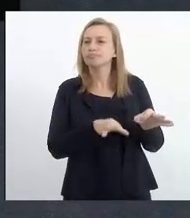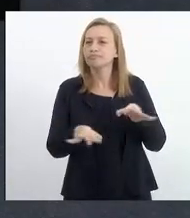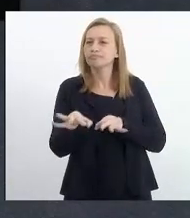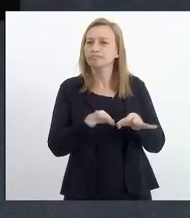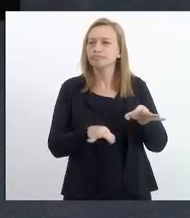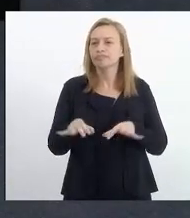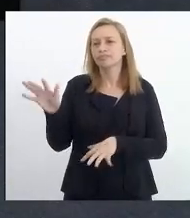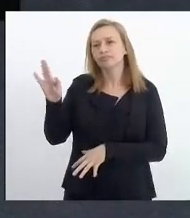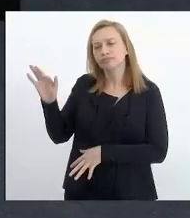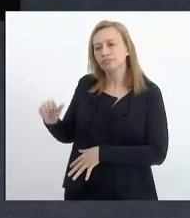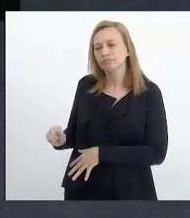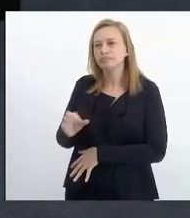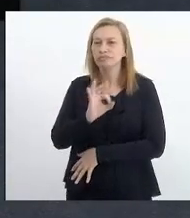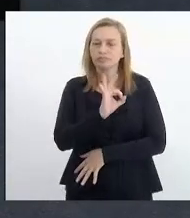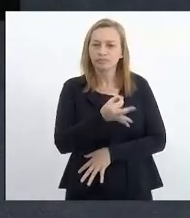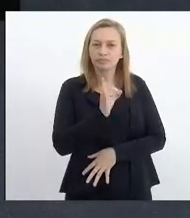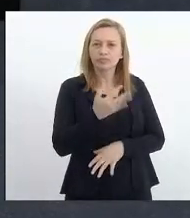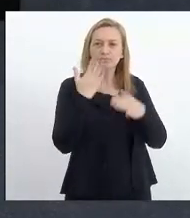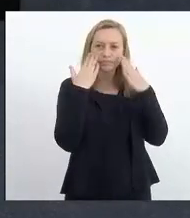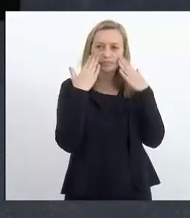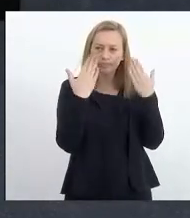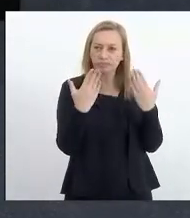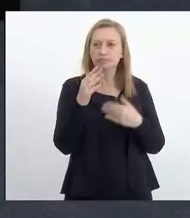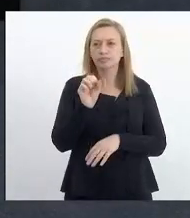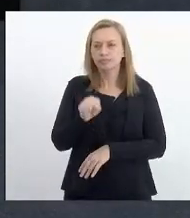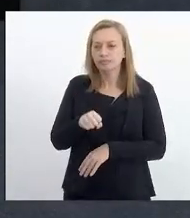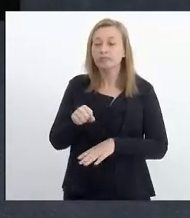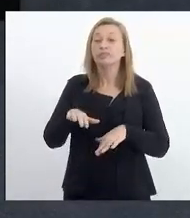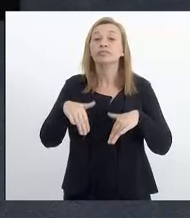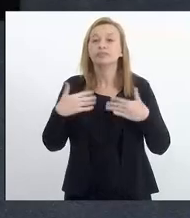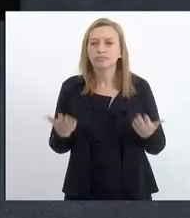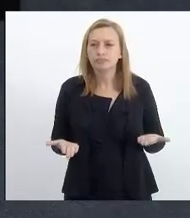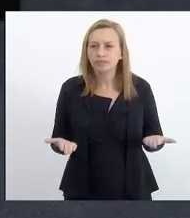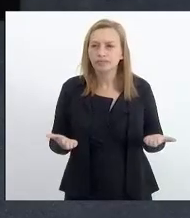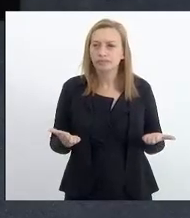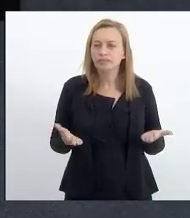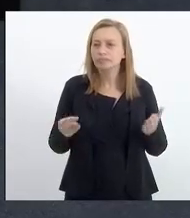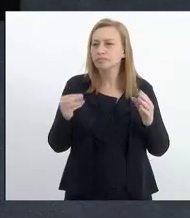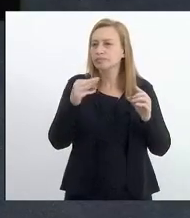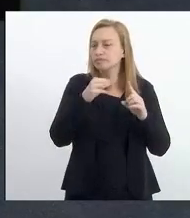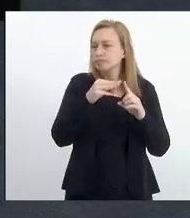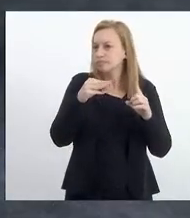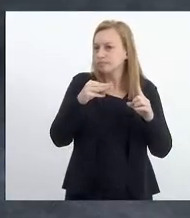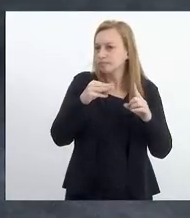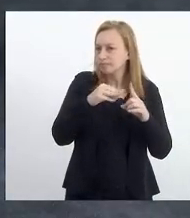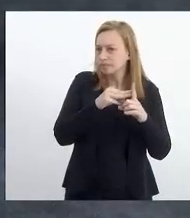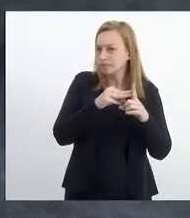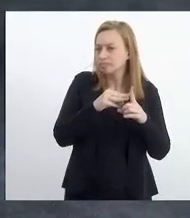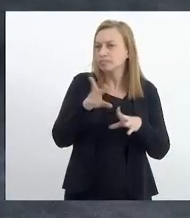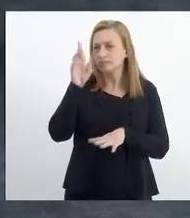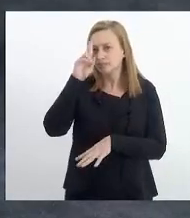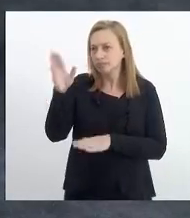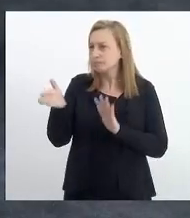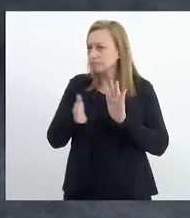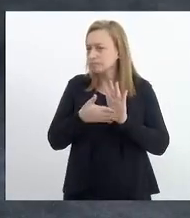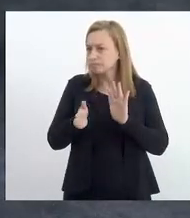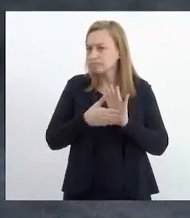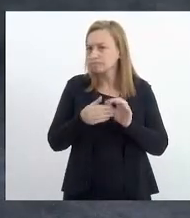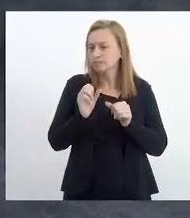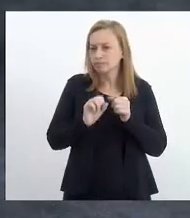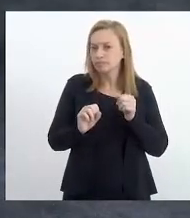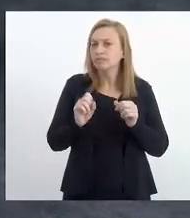a fazenda, etc., farão a exposição. Então, será essa metodologia que o senhor está propondo, é